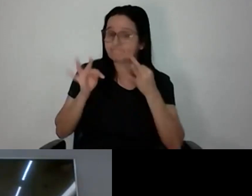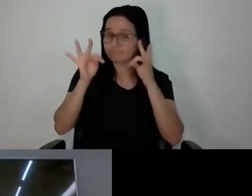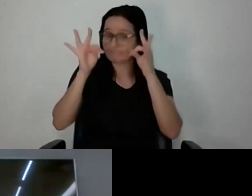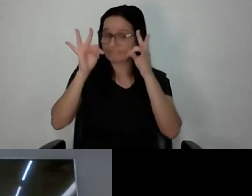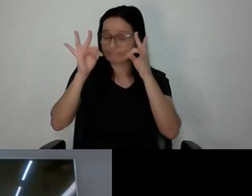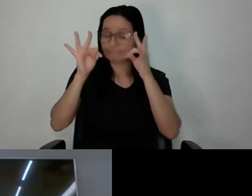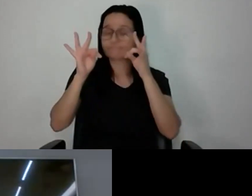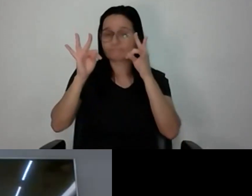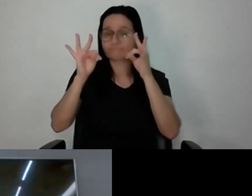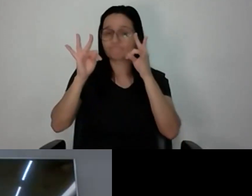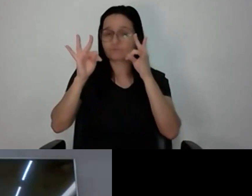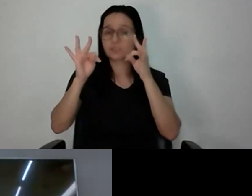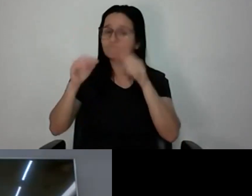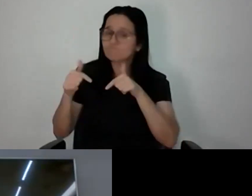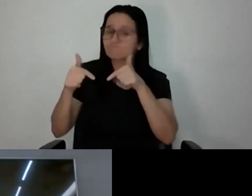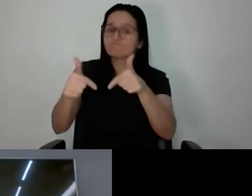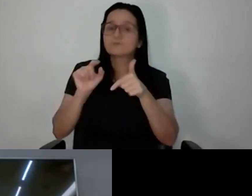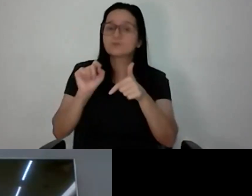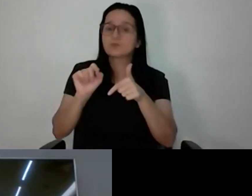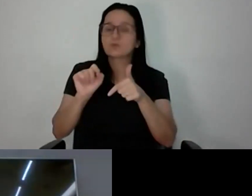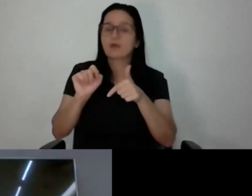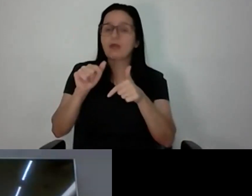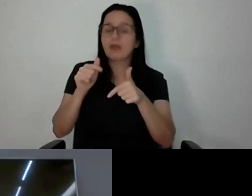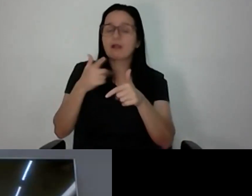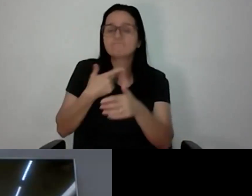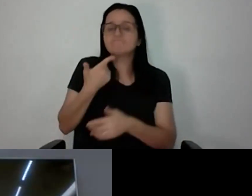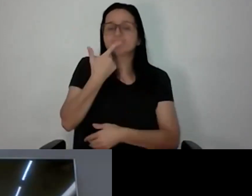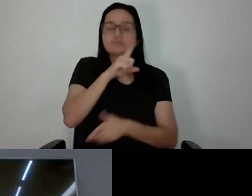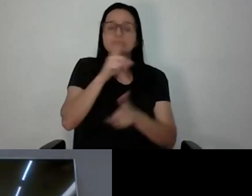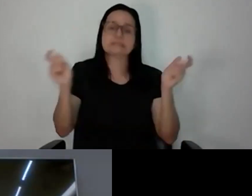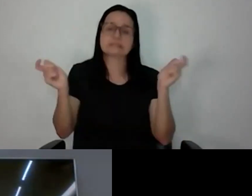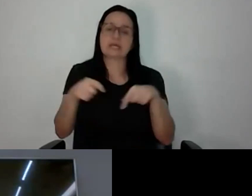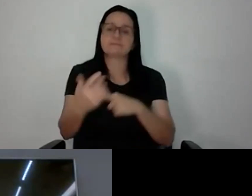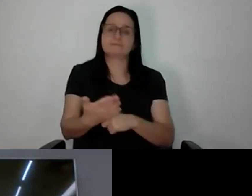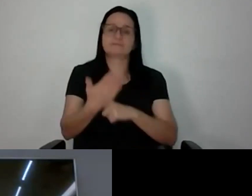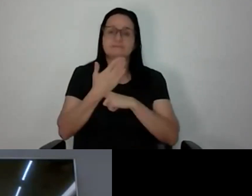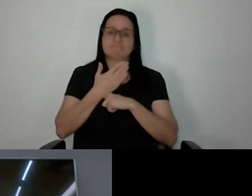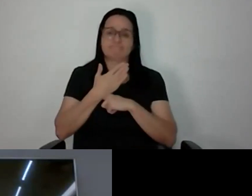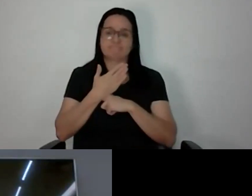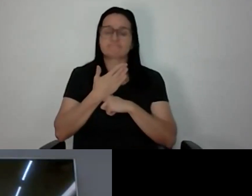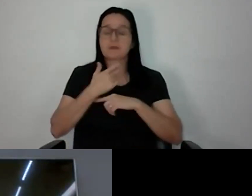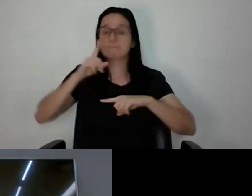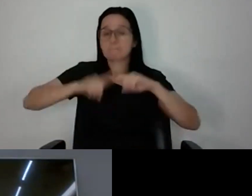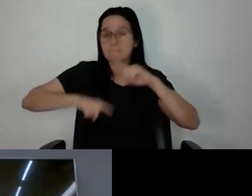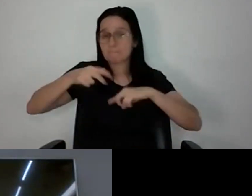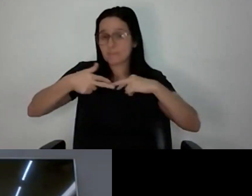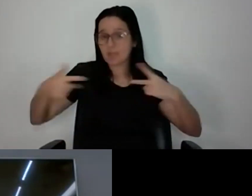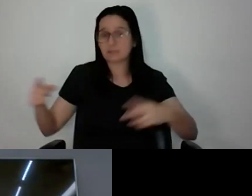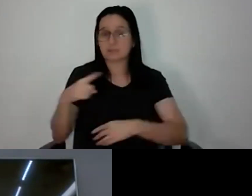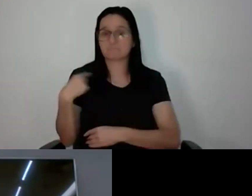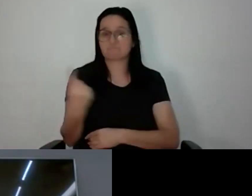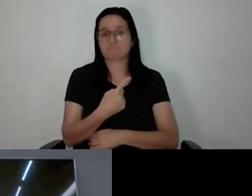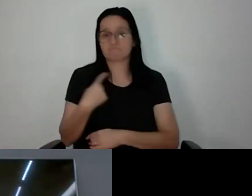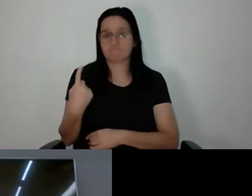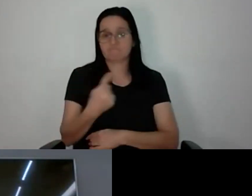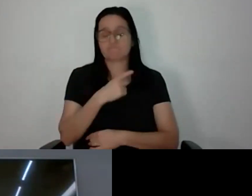a inovação nada mais é do que um meio, não um fim. A tecnologia está aqui para ser uma ferramenta para nós e por nós. Então, por isso que eu falo